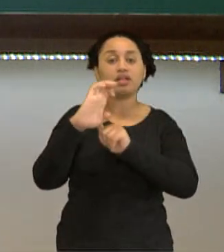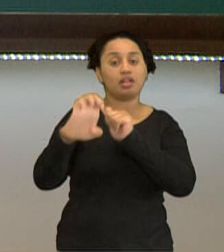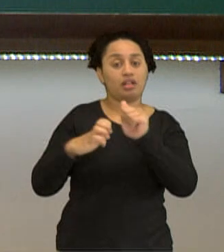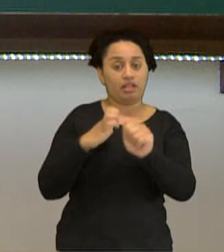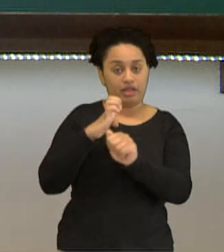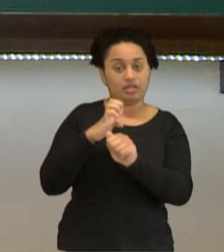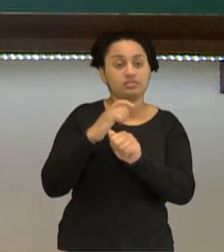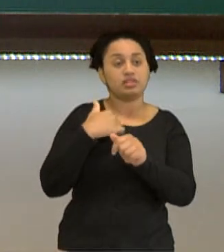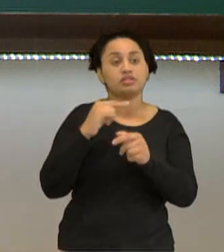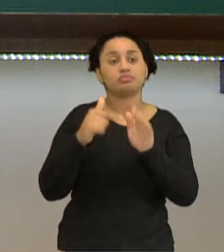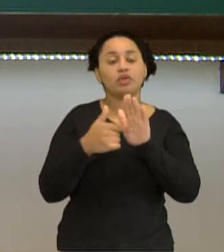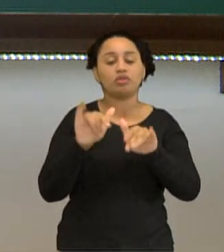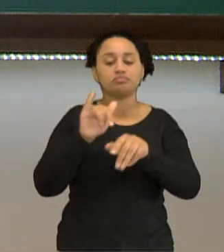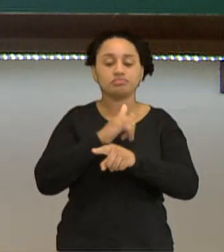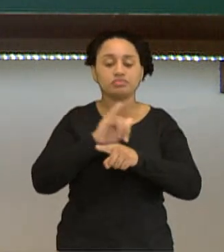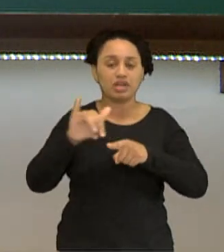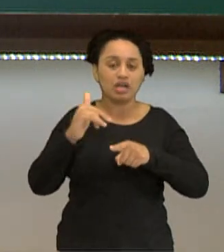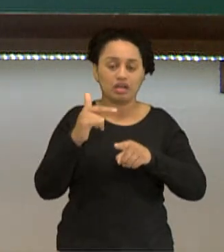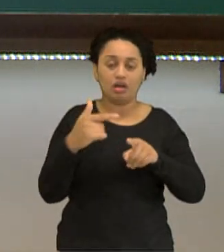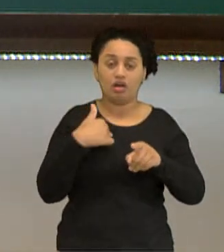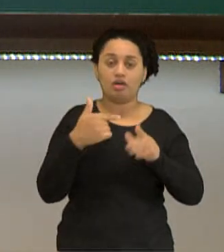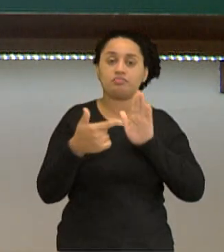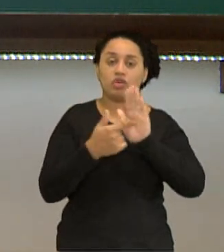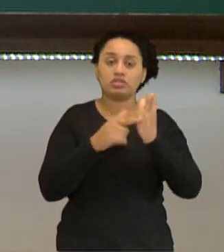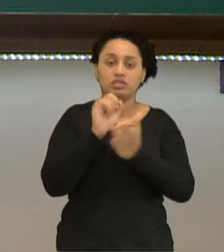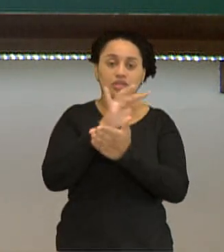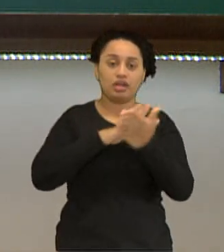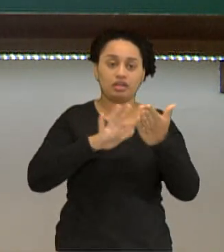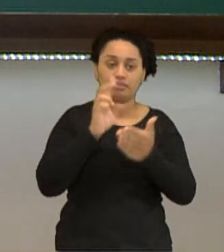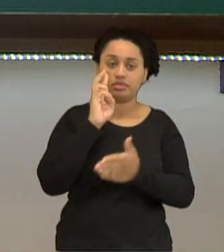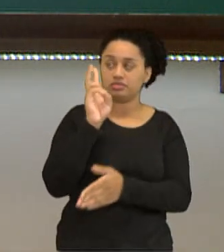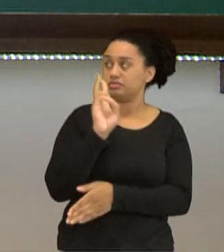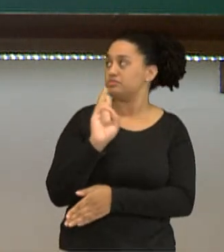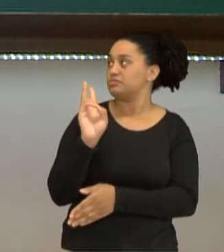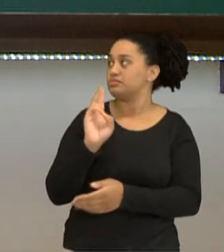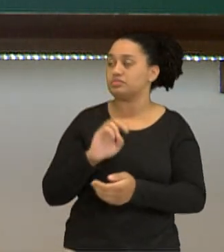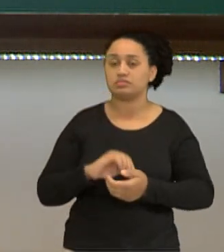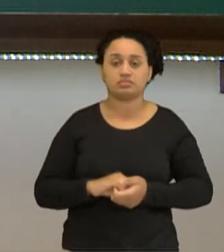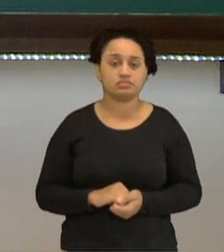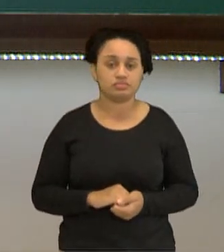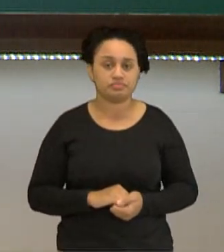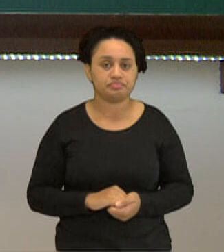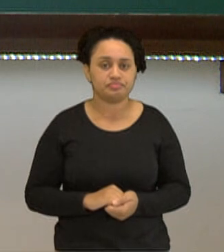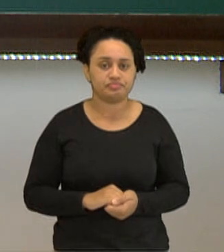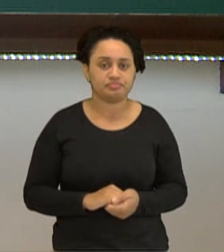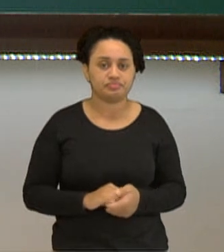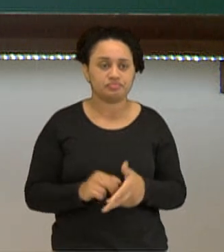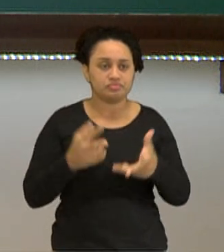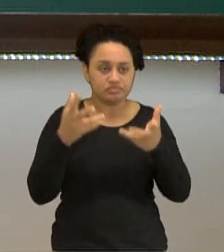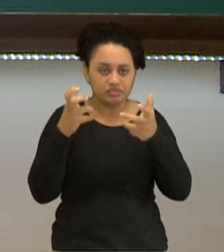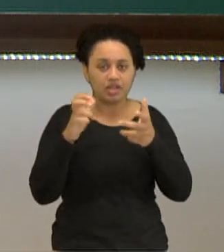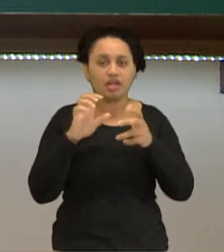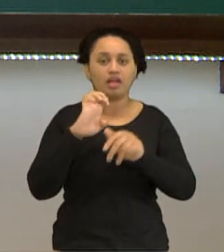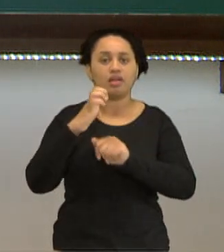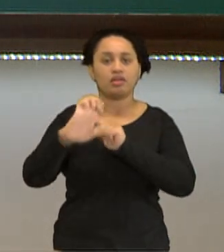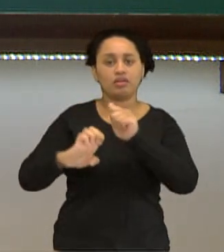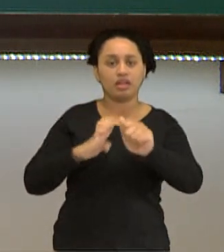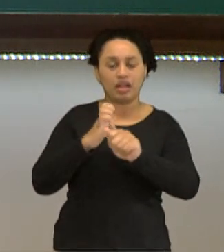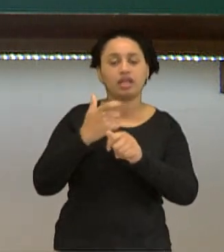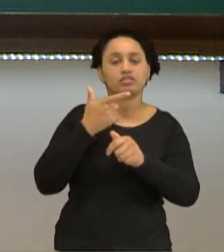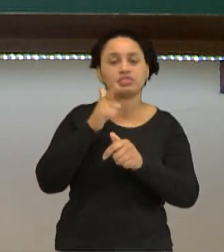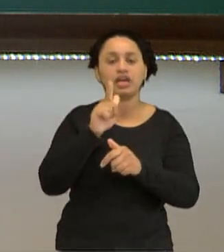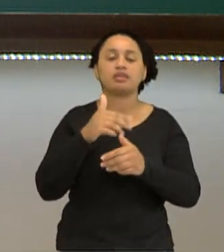eu estou demonstrando aqui numa analogia. Na bateria ali, né? O movimento de elétrons é